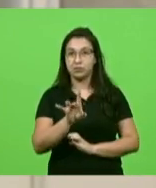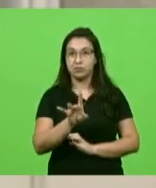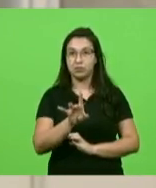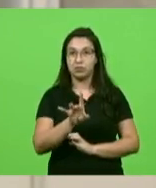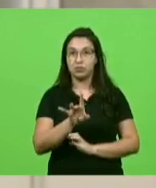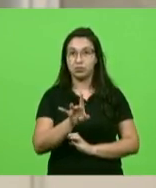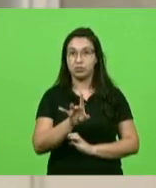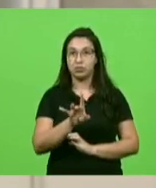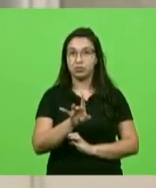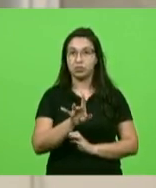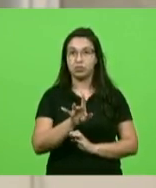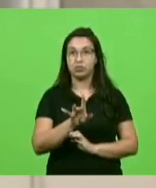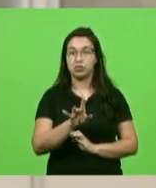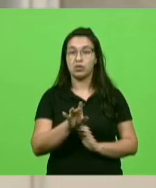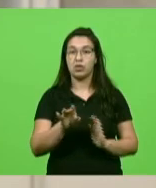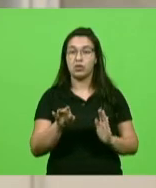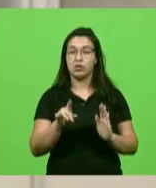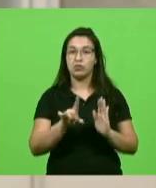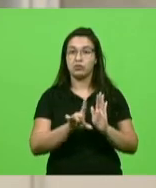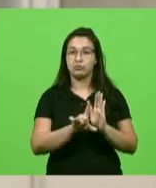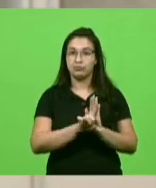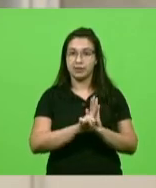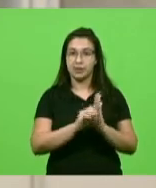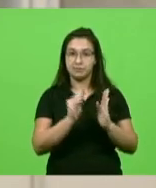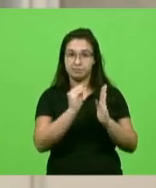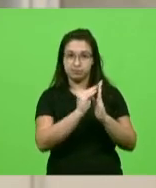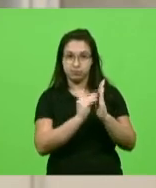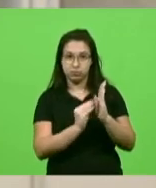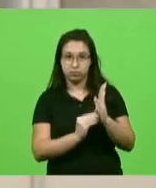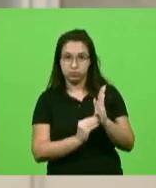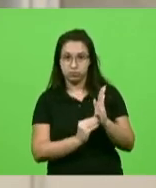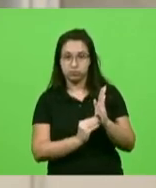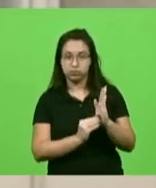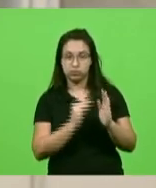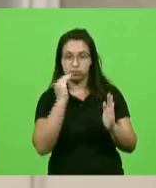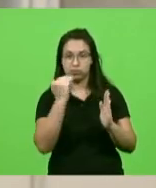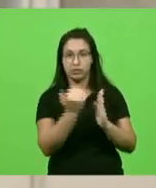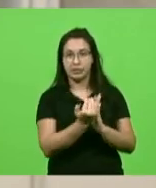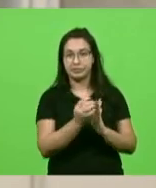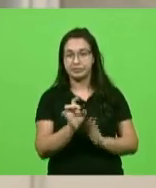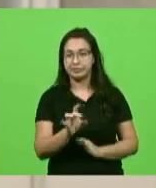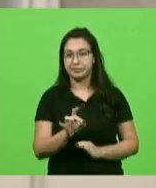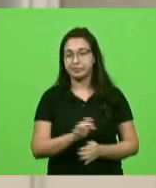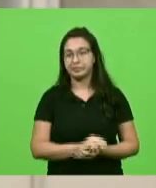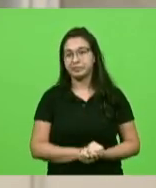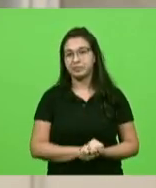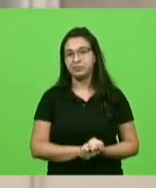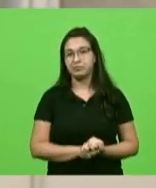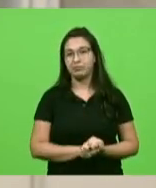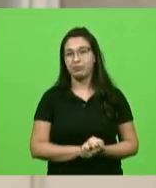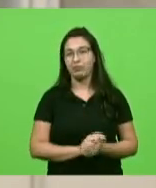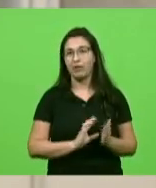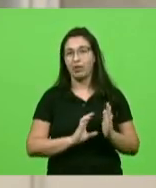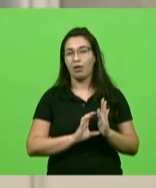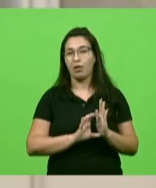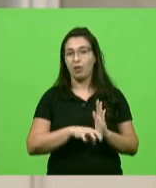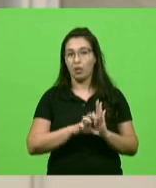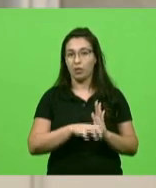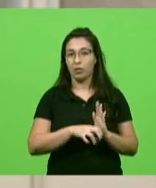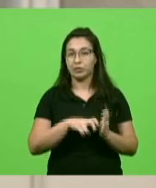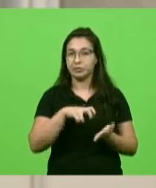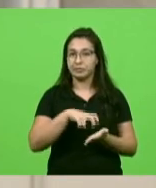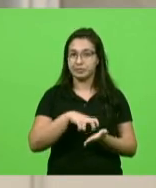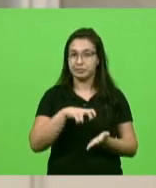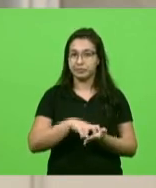alcançar os fins por ela os estabelecidos e e o código penal também